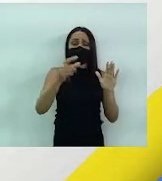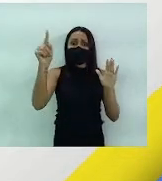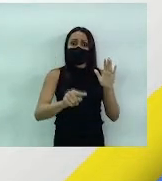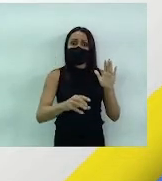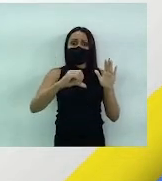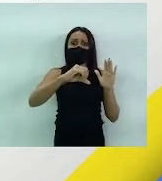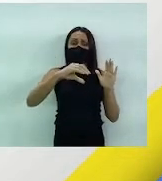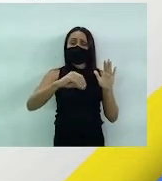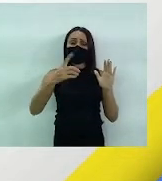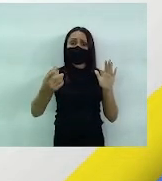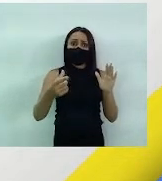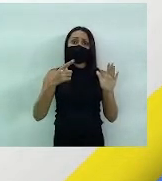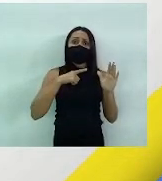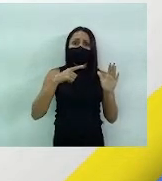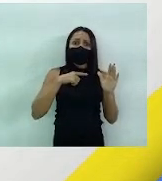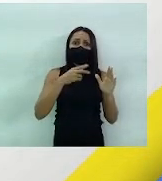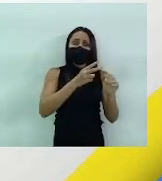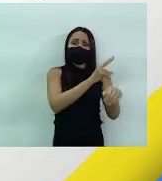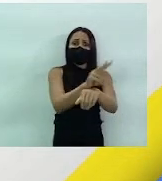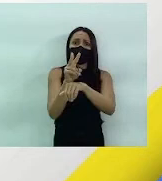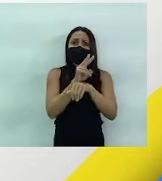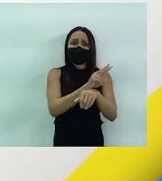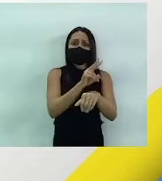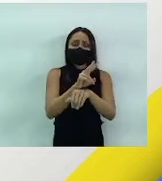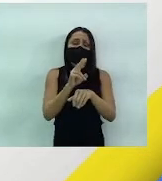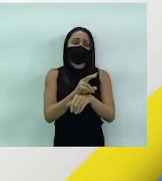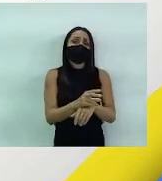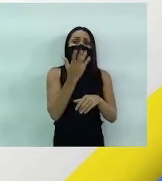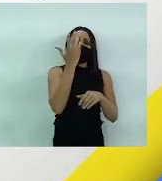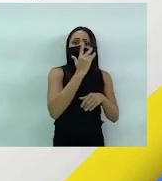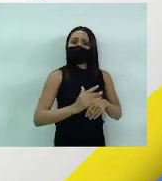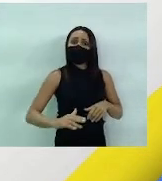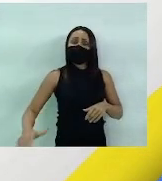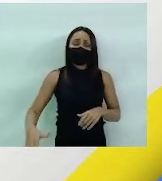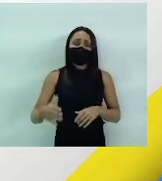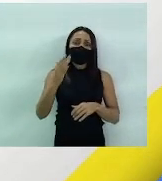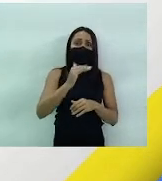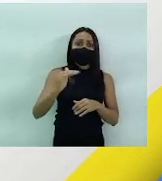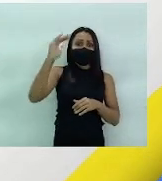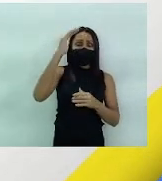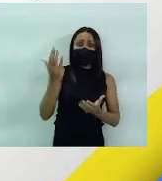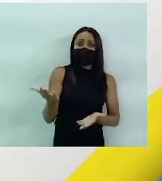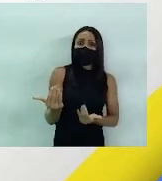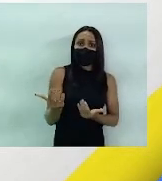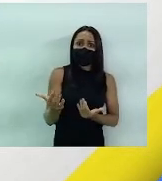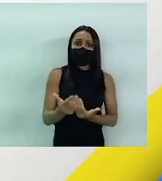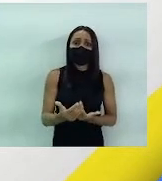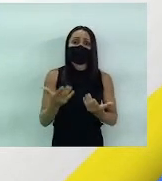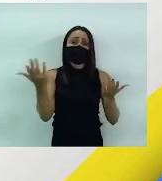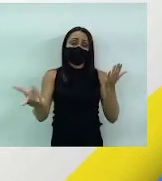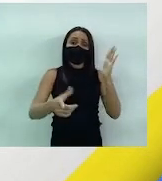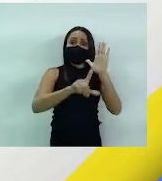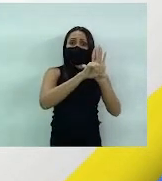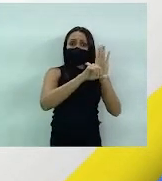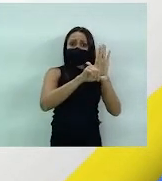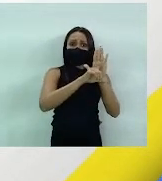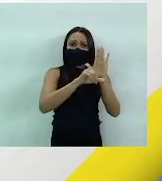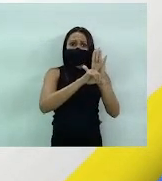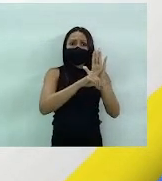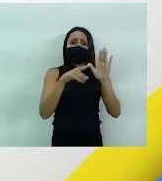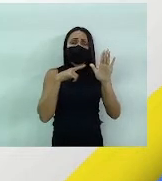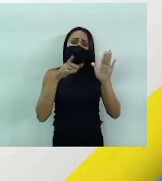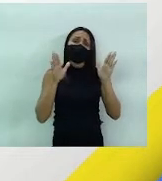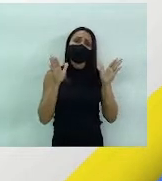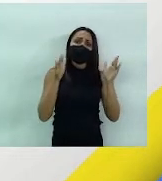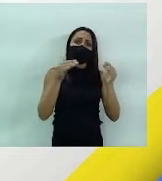8.069/90, que tem em vista a proteção integral à criança e ao adolescente. A referida lei cria condições para